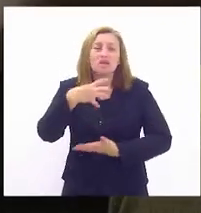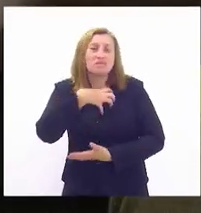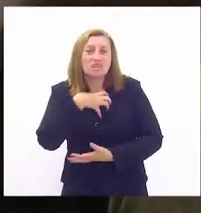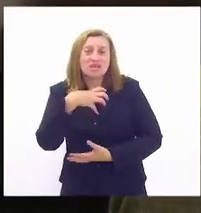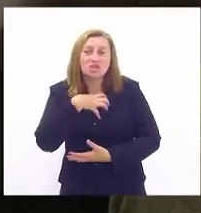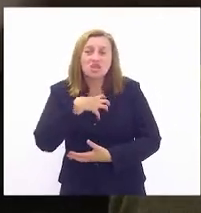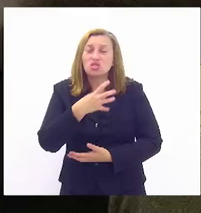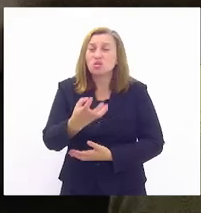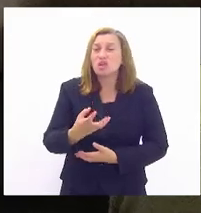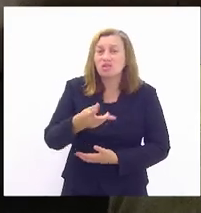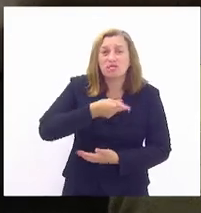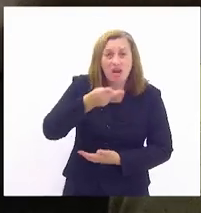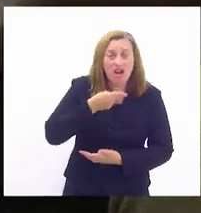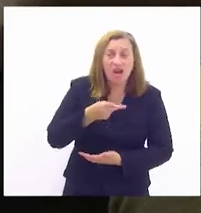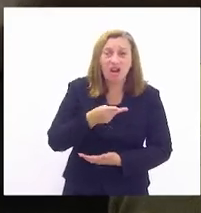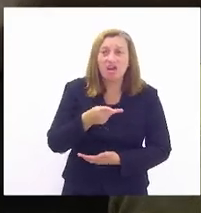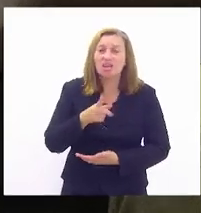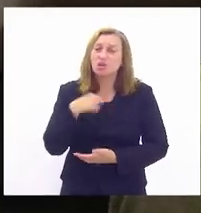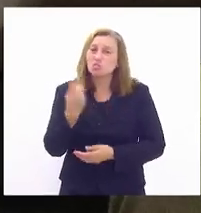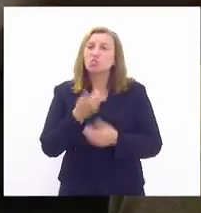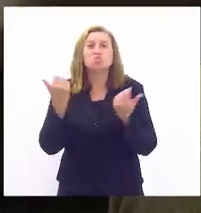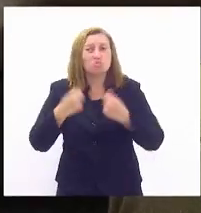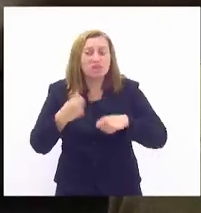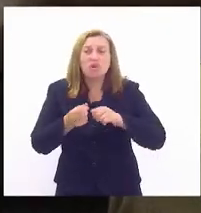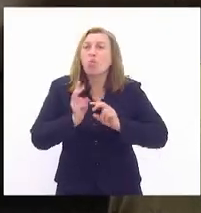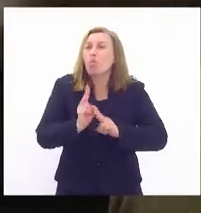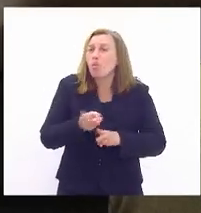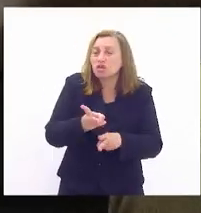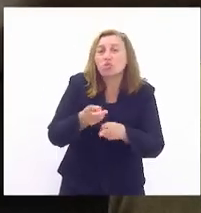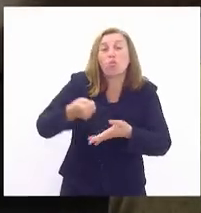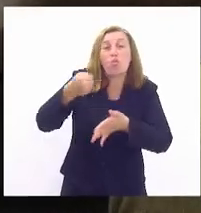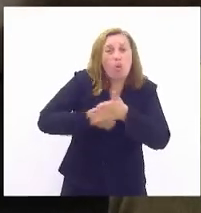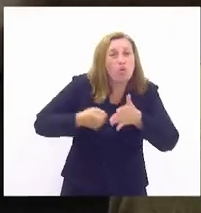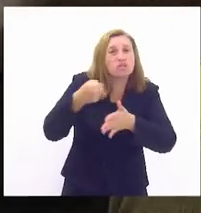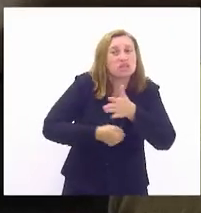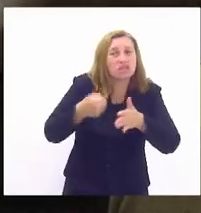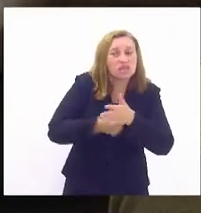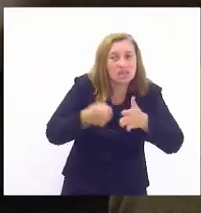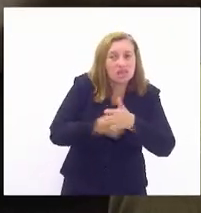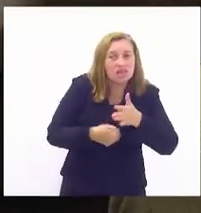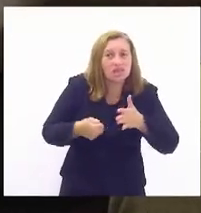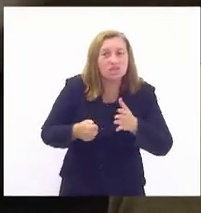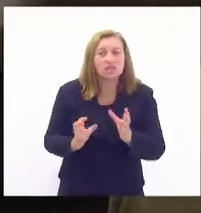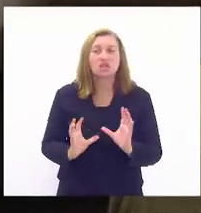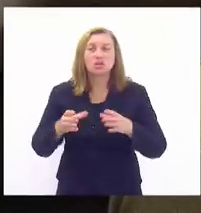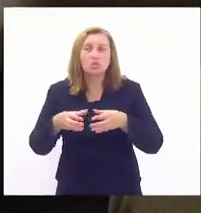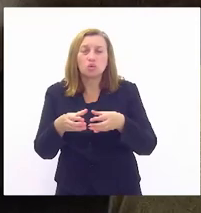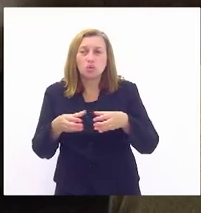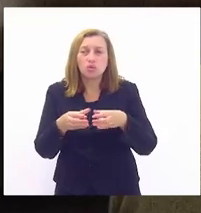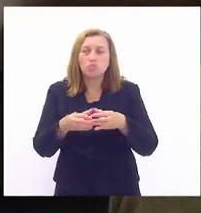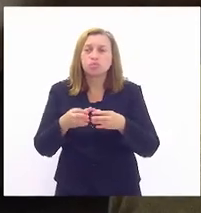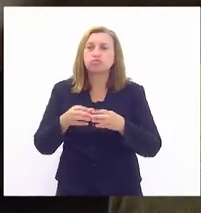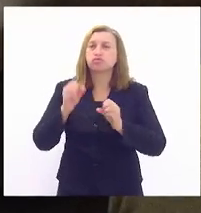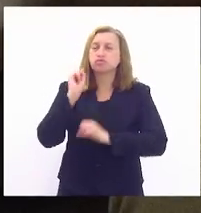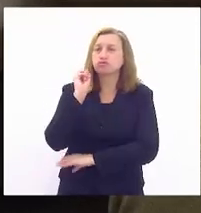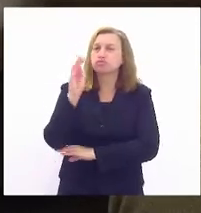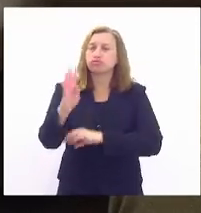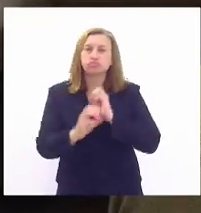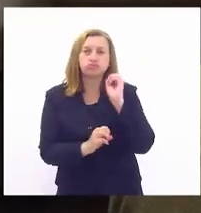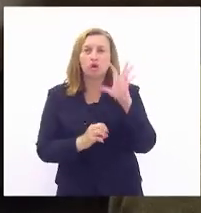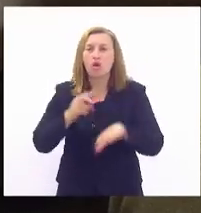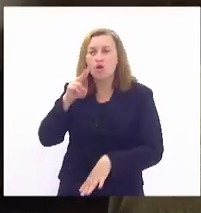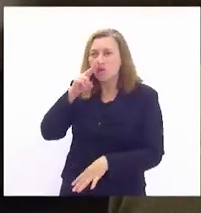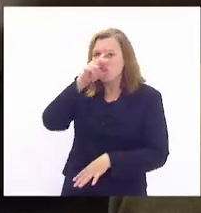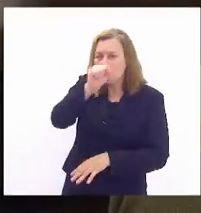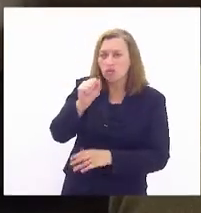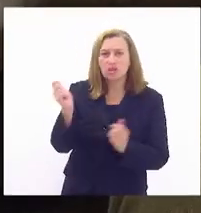quero destacar que nós precisamos continuar lutando por órgãos ambientais fortes,